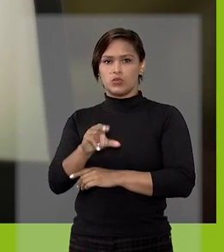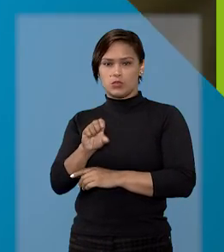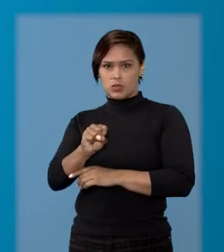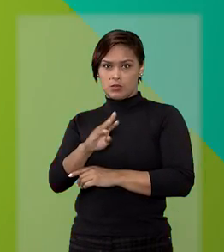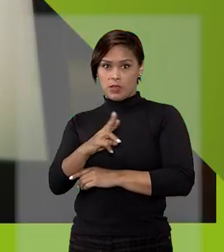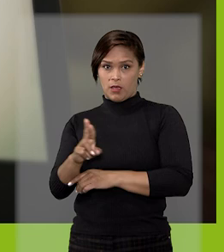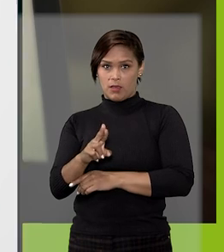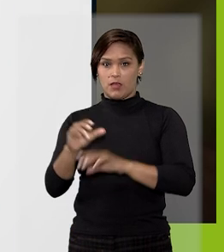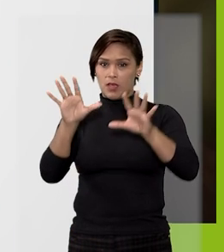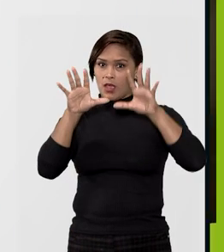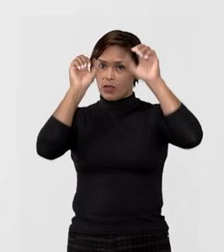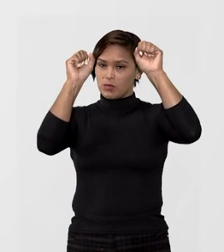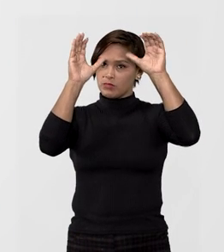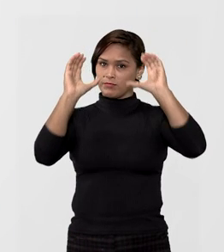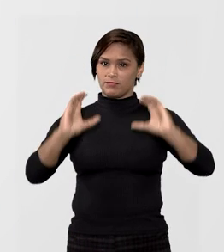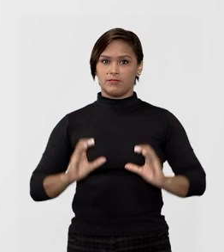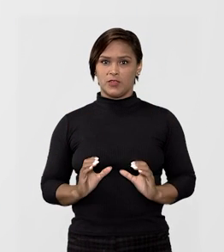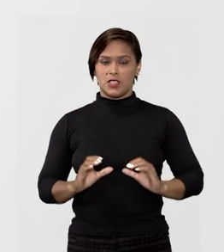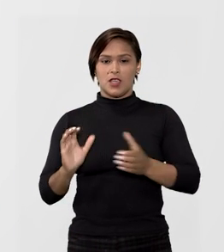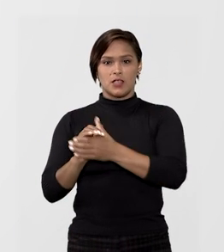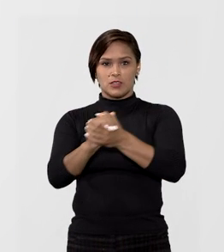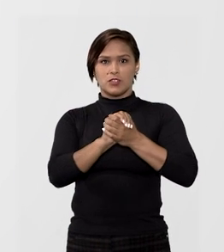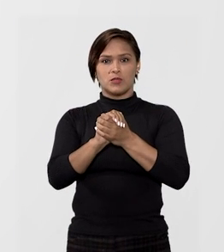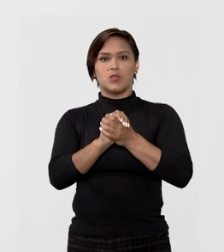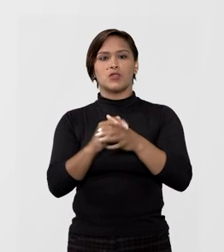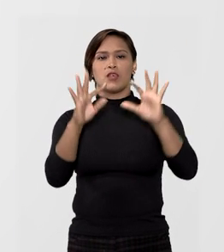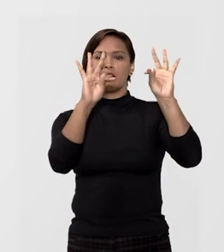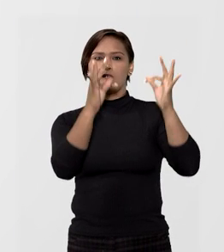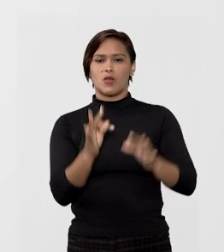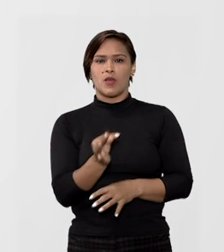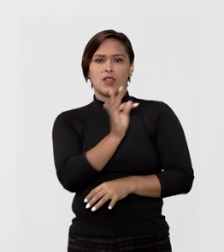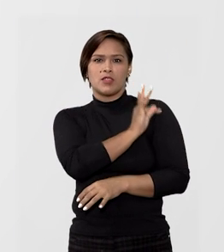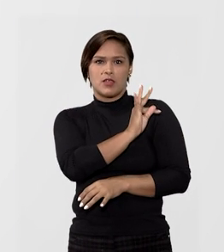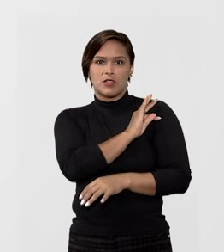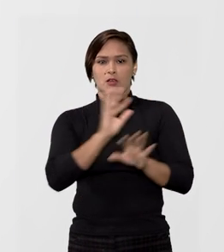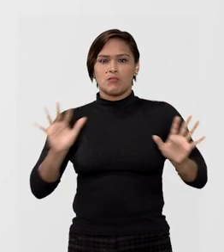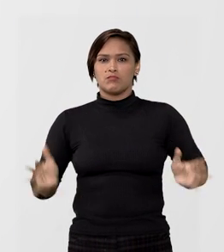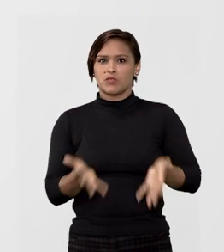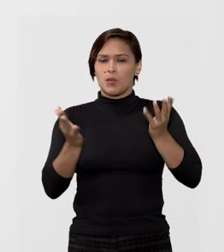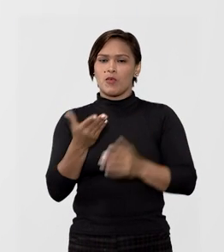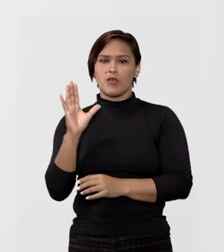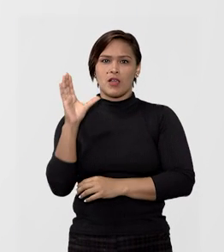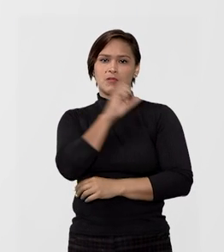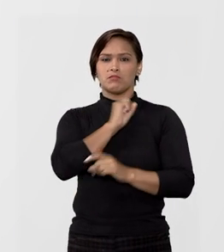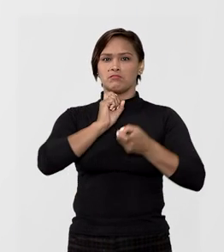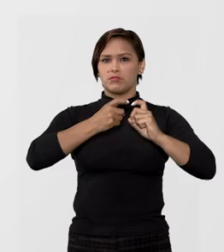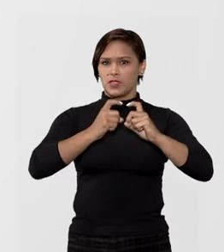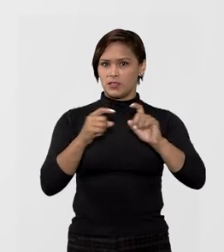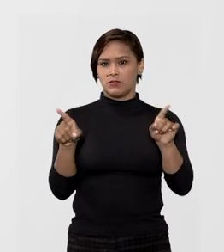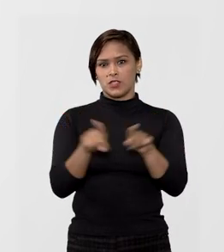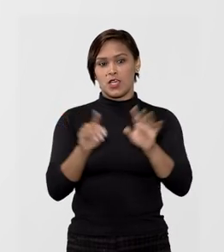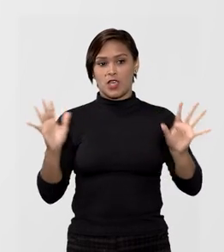sei.stj.jus.br. É o Tribunal da Cidadania, de mãos dadas com a tecnologia, promovendo eficiência